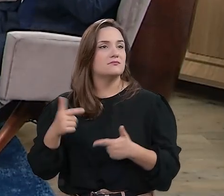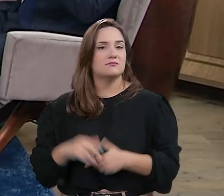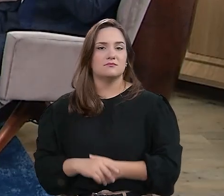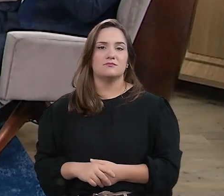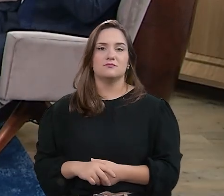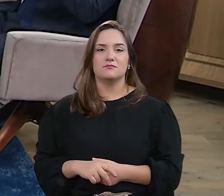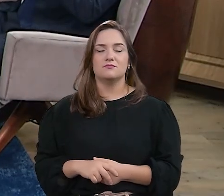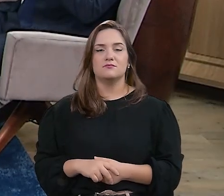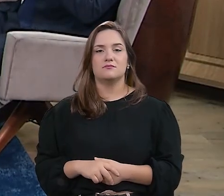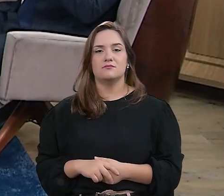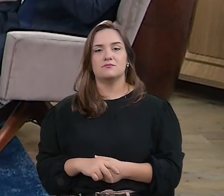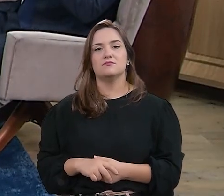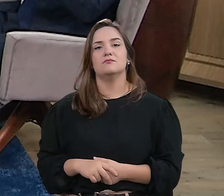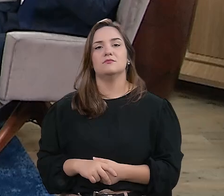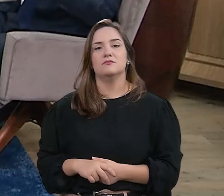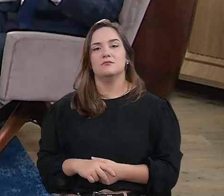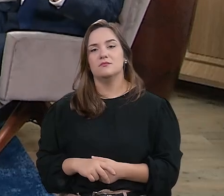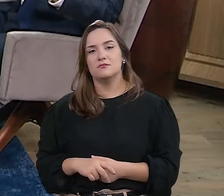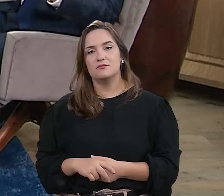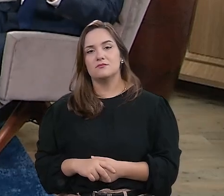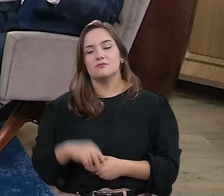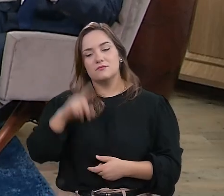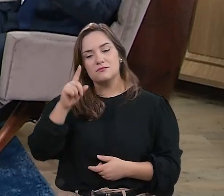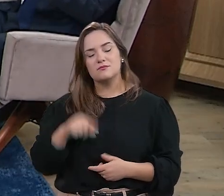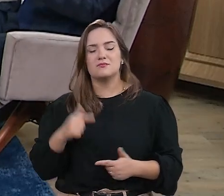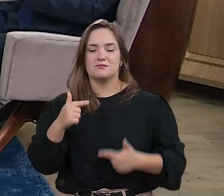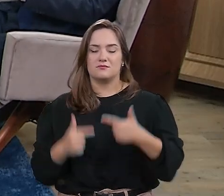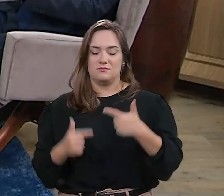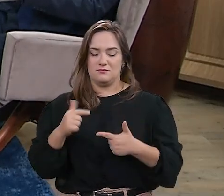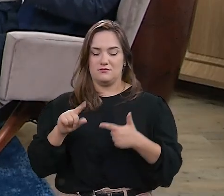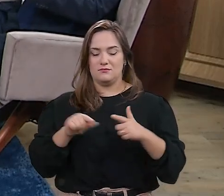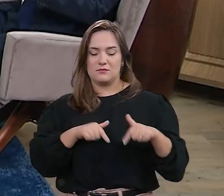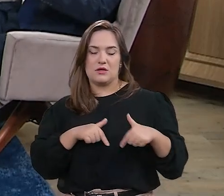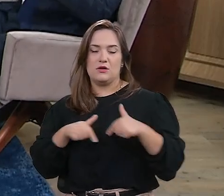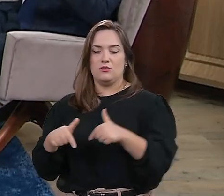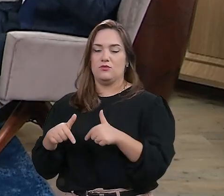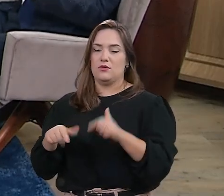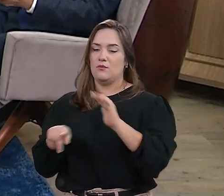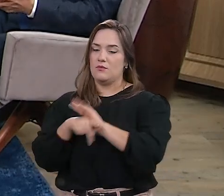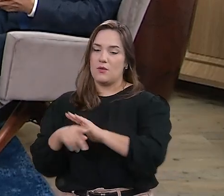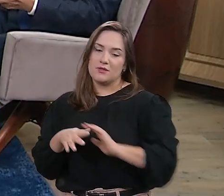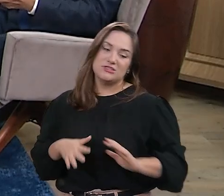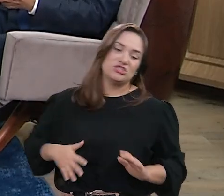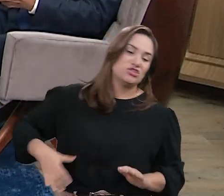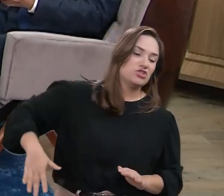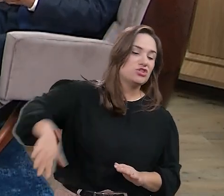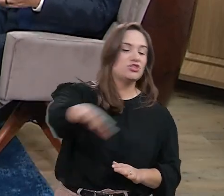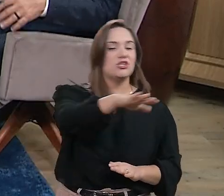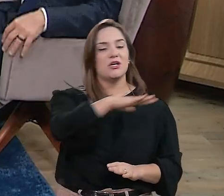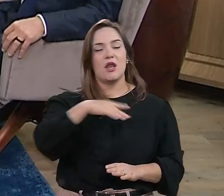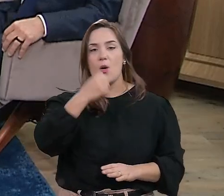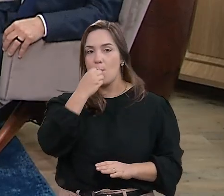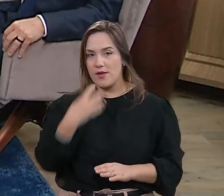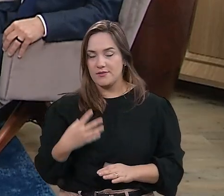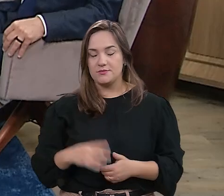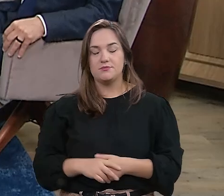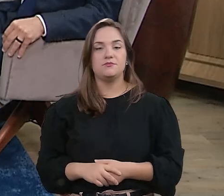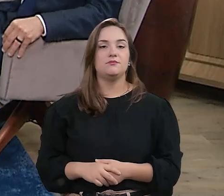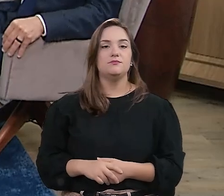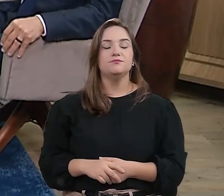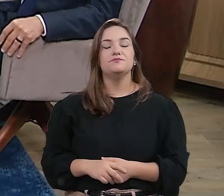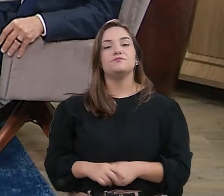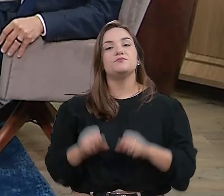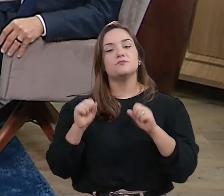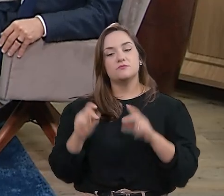né? E a política, ela é justamente isso, a luta pelo bem comum, né? E aí